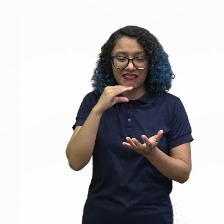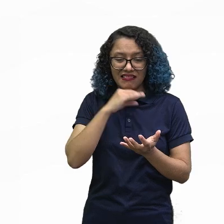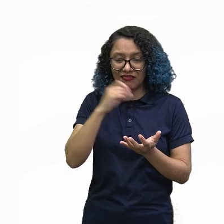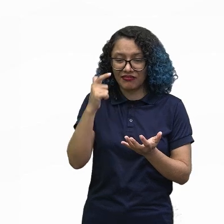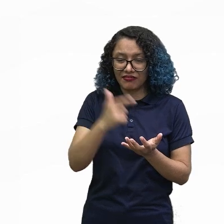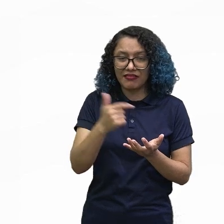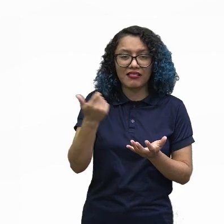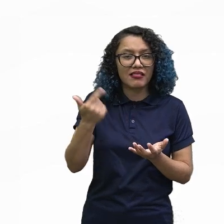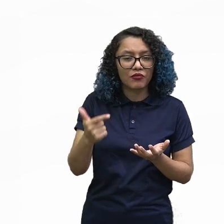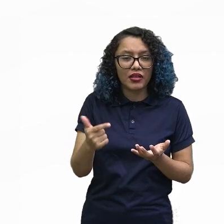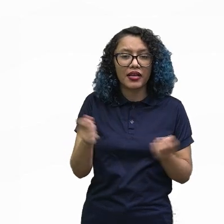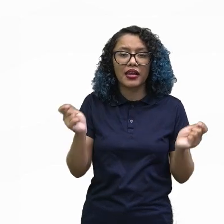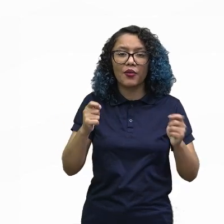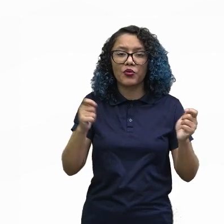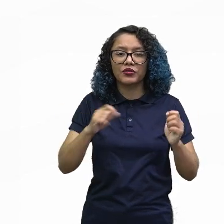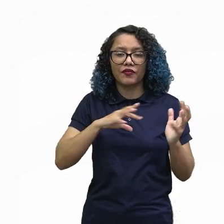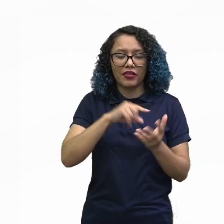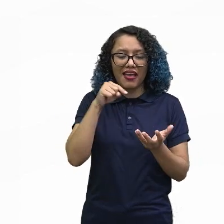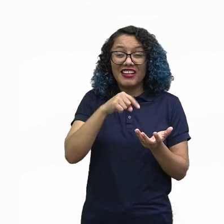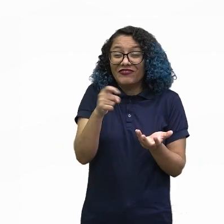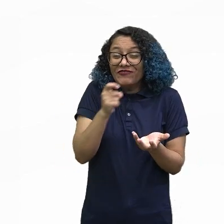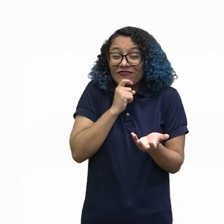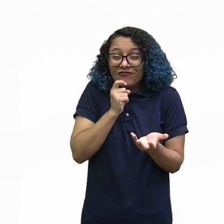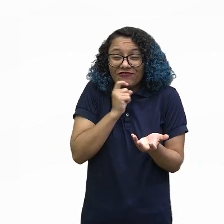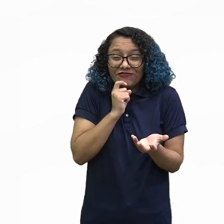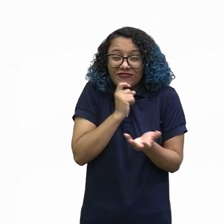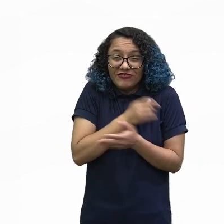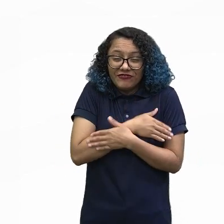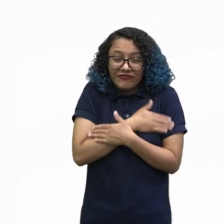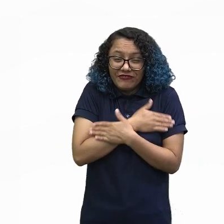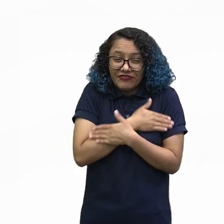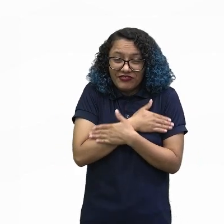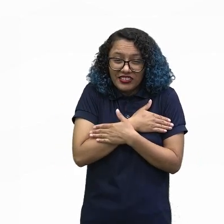né, o planeta poderia se tornar muito frio,